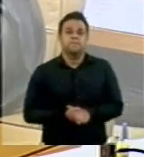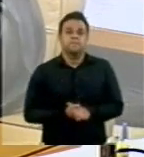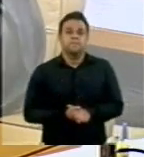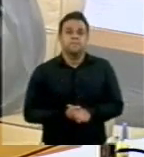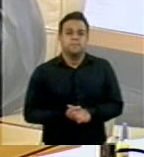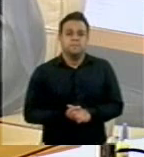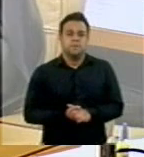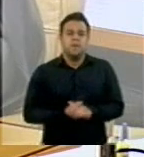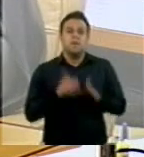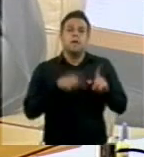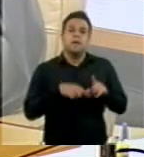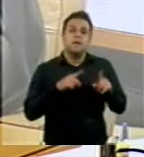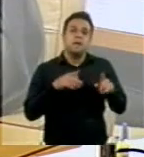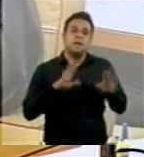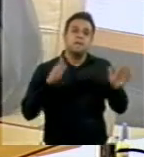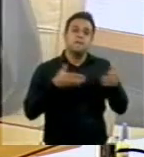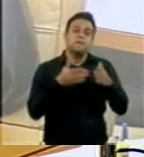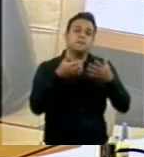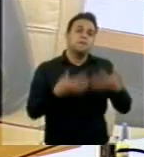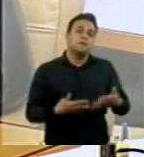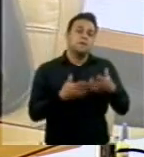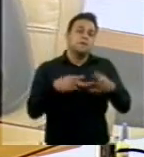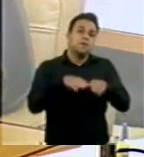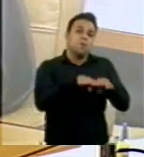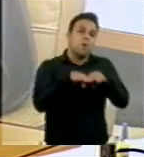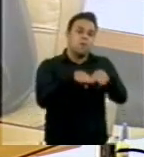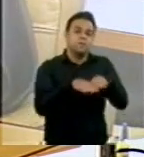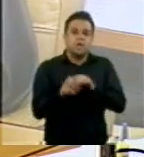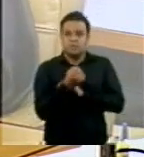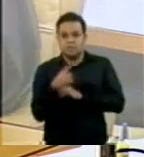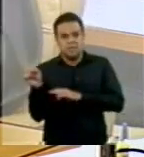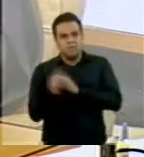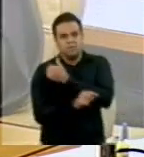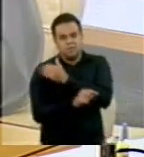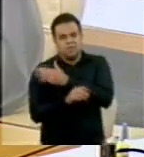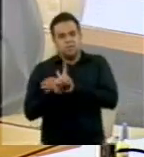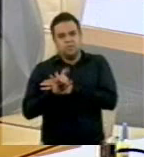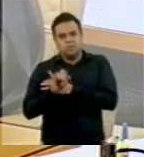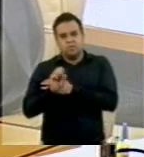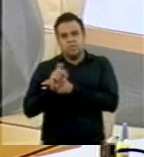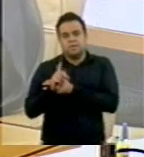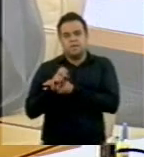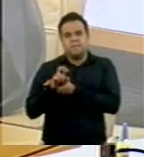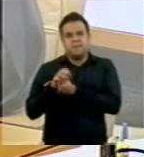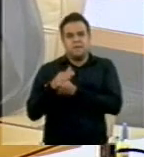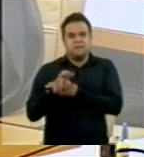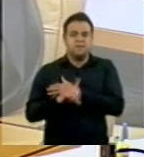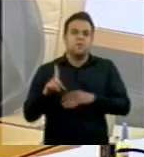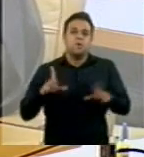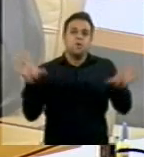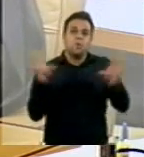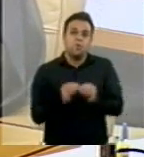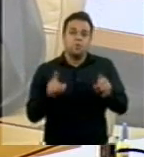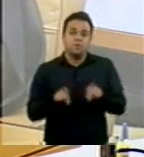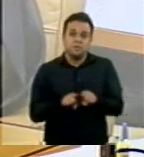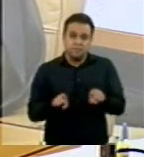esse que versa sobre igualdade e não discriminação, para, nesse ponto especificamente, concluir que